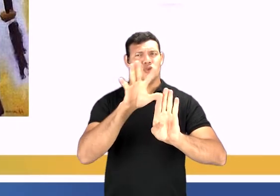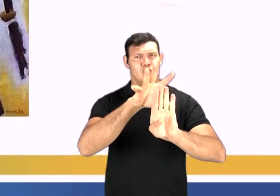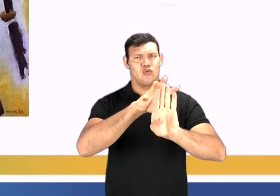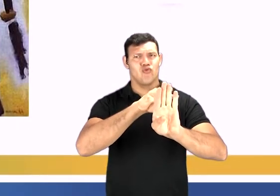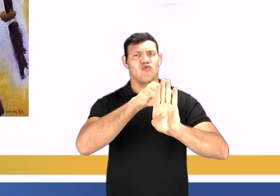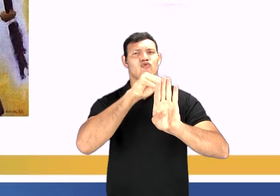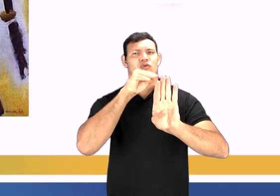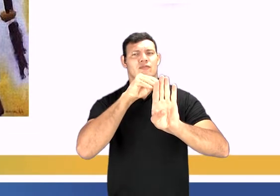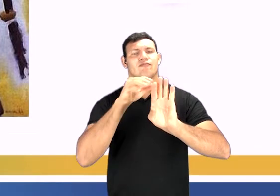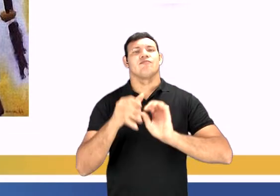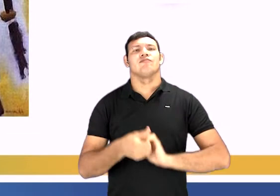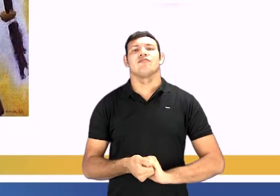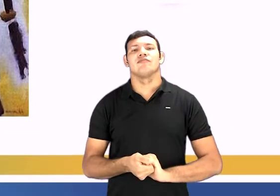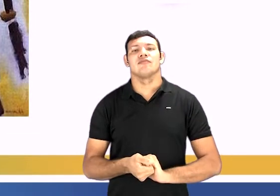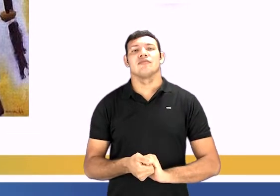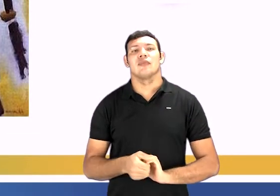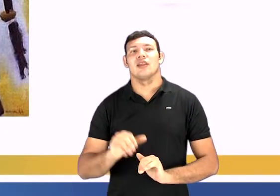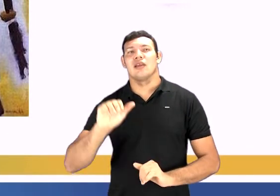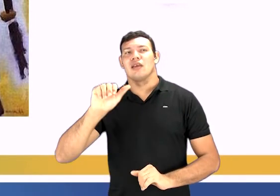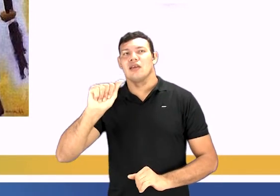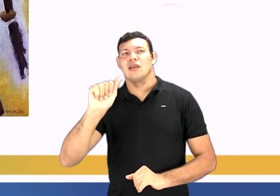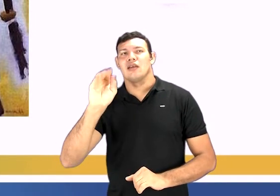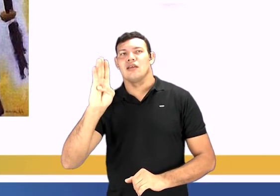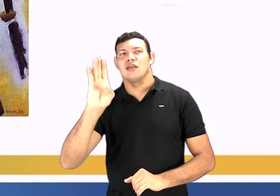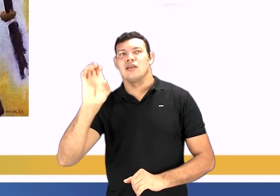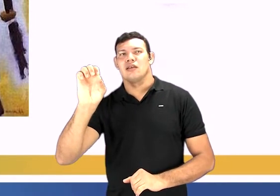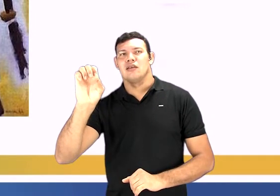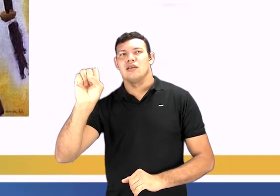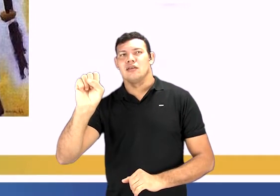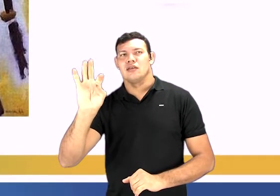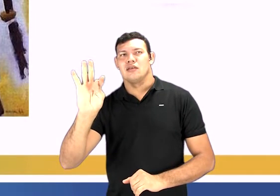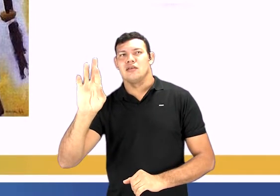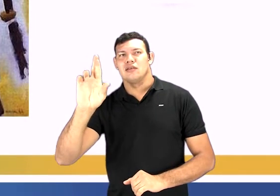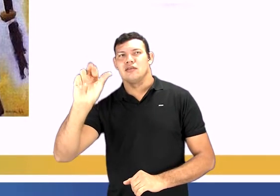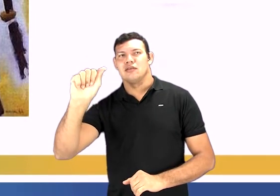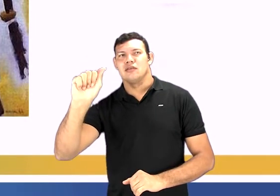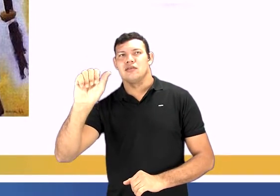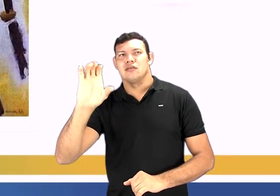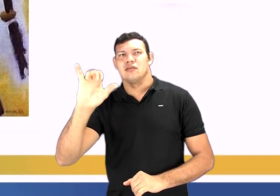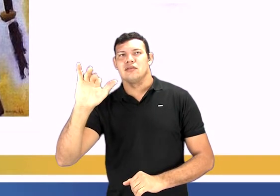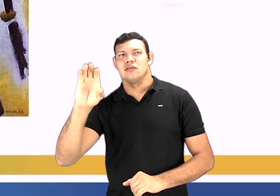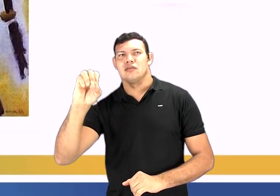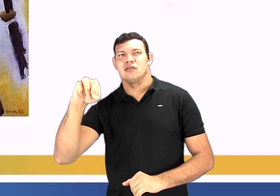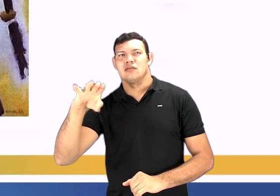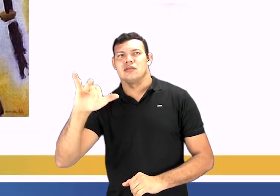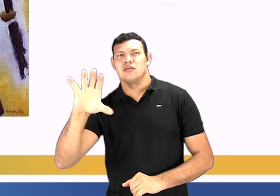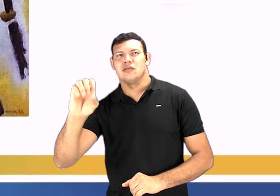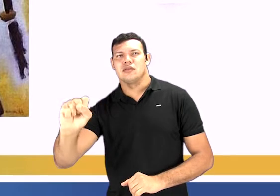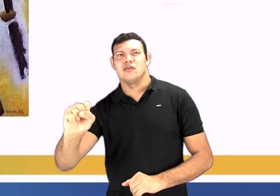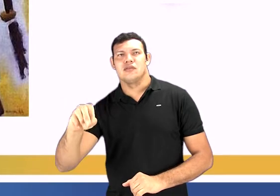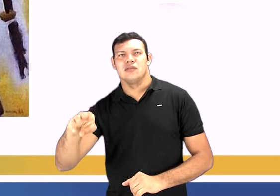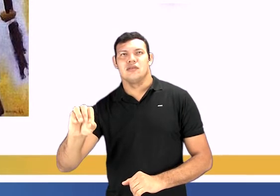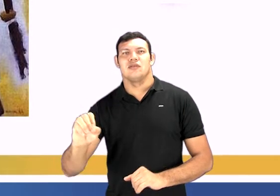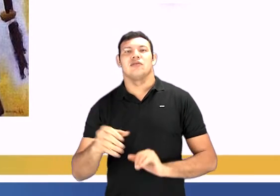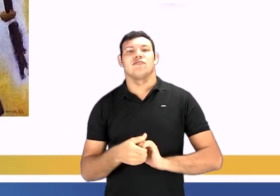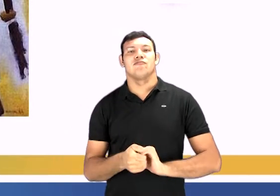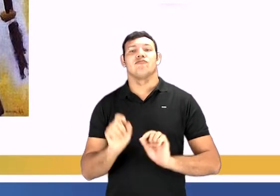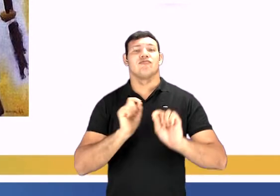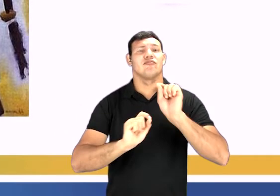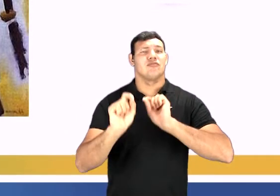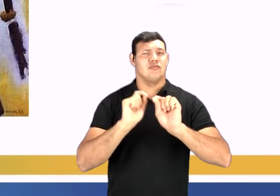abstrata. Tem como intuito um tipo de expressão que não tem qualquer diálogo com o figurativismo. Lembram o